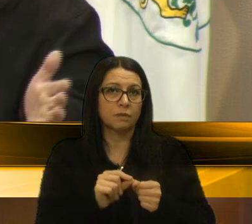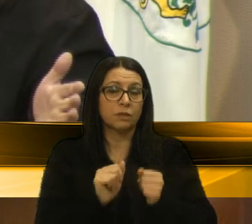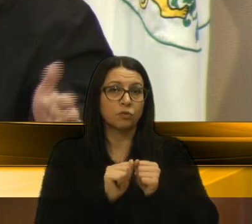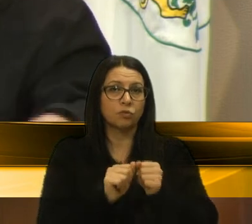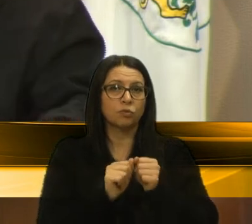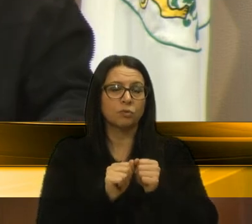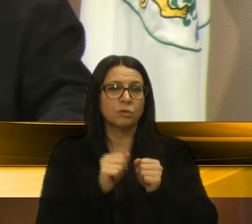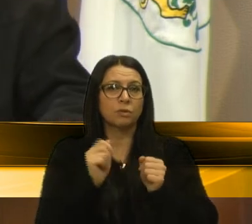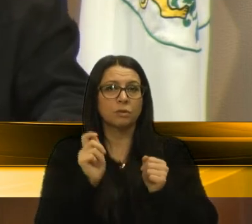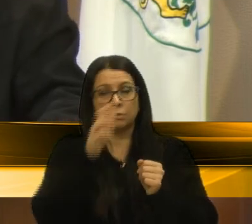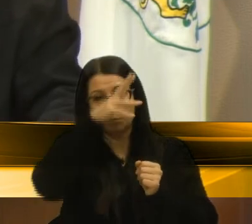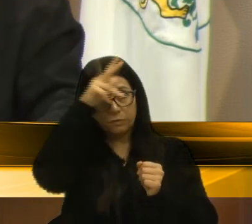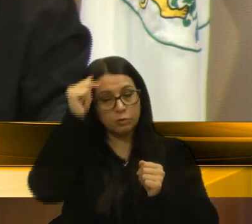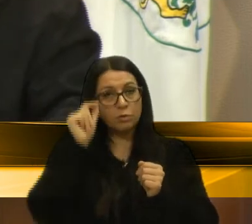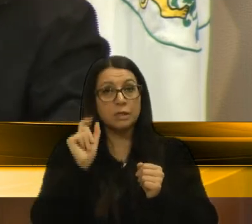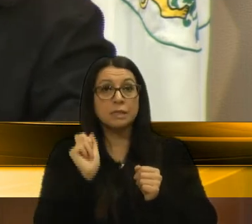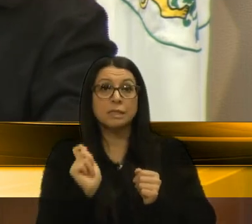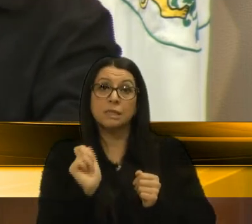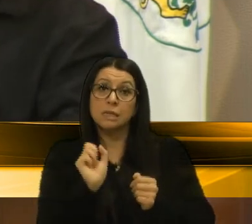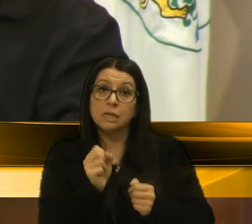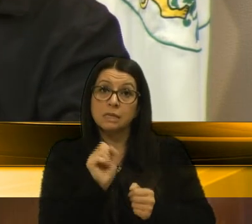se isso é possível, né?